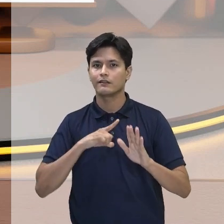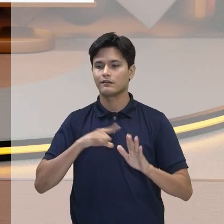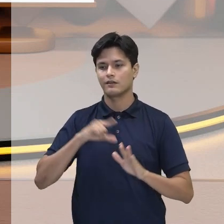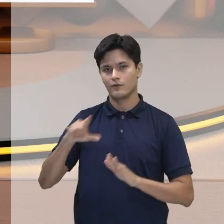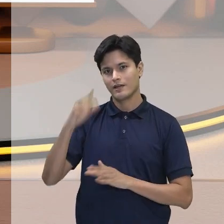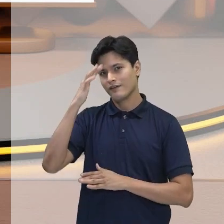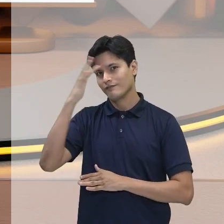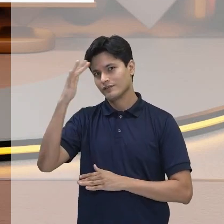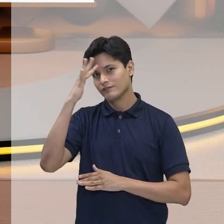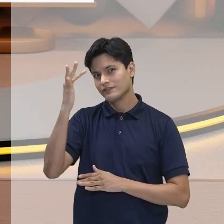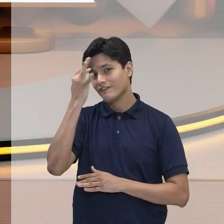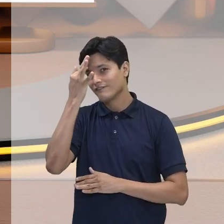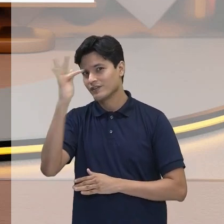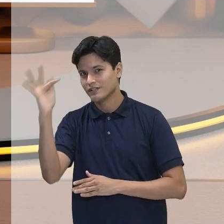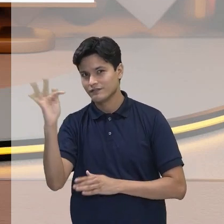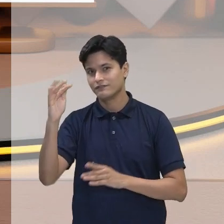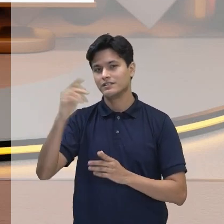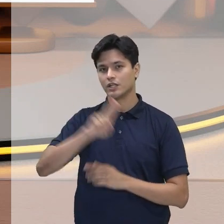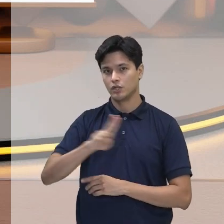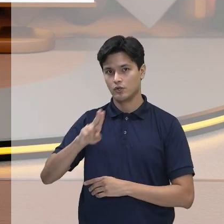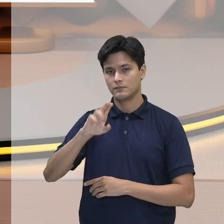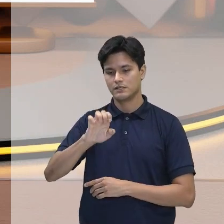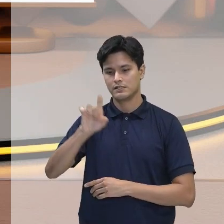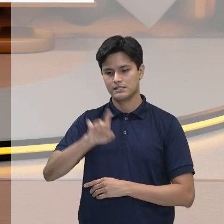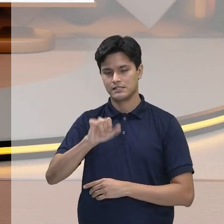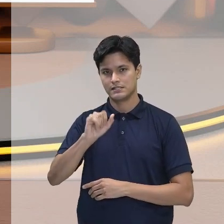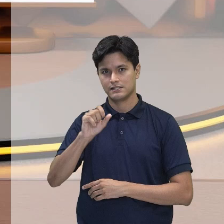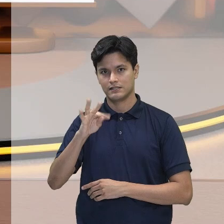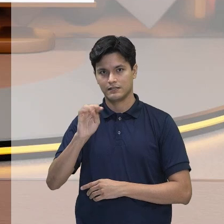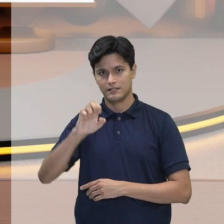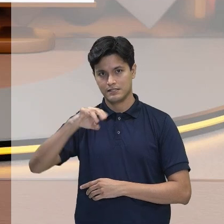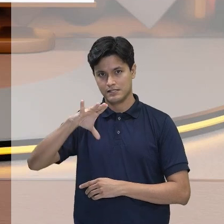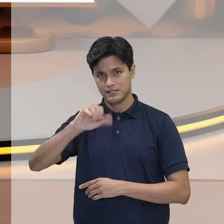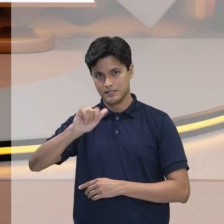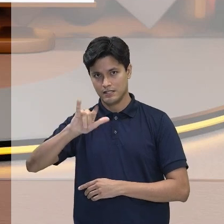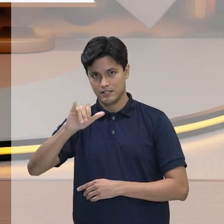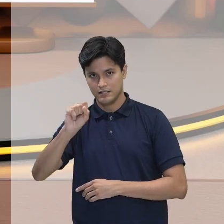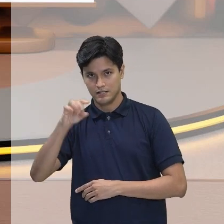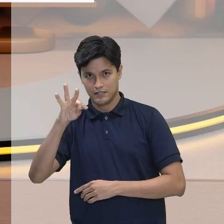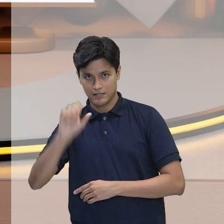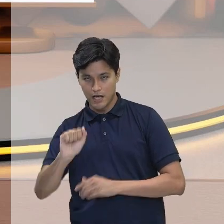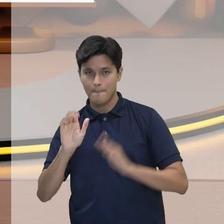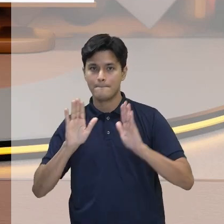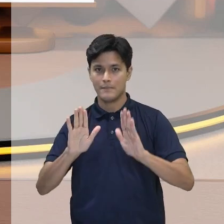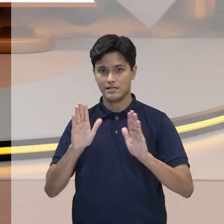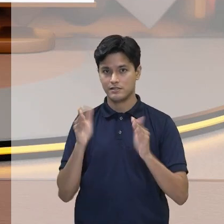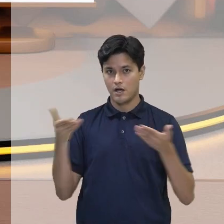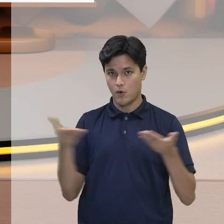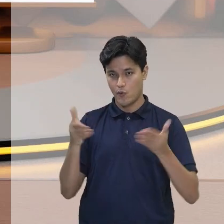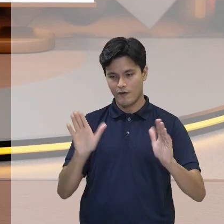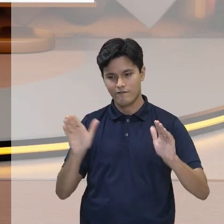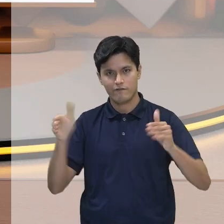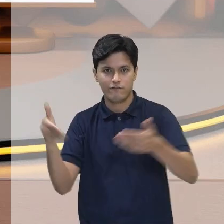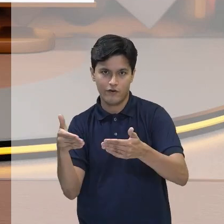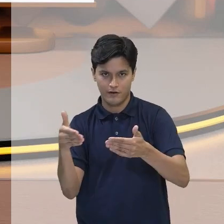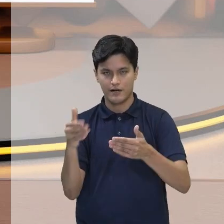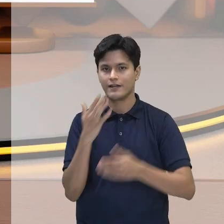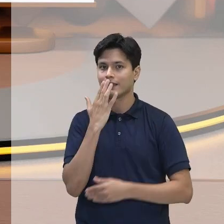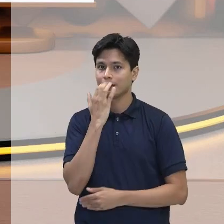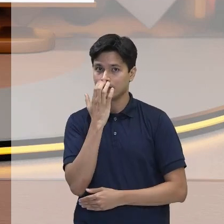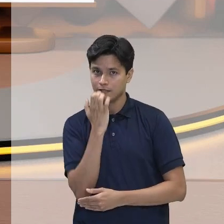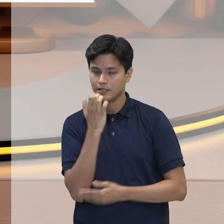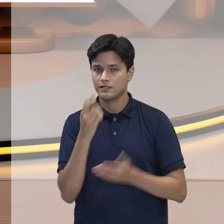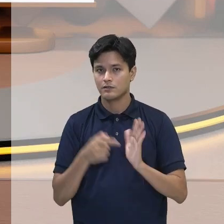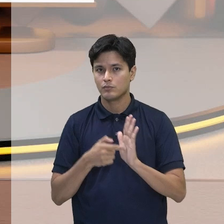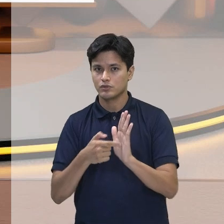existencialista. Tá bom? Mas vamos focar um pouquinho aqui em Nietzsche, que dá as bases dessa filosofia, tá bom? Então, a ideia era essa,